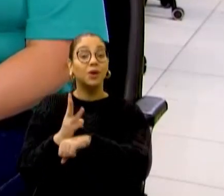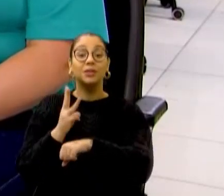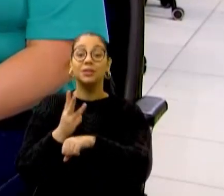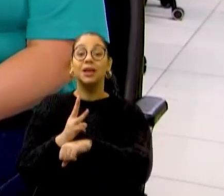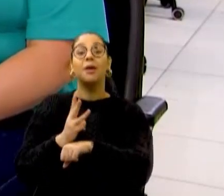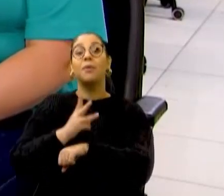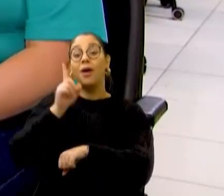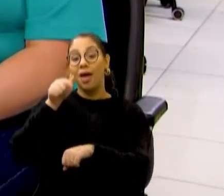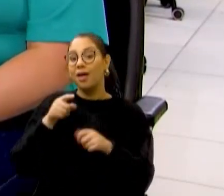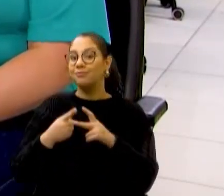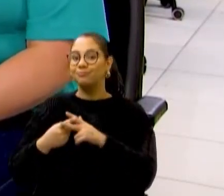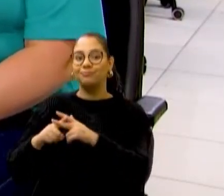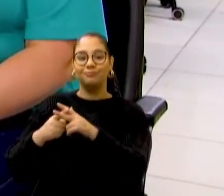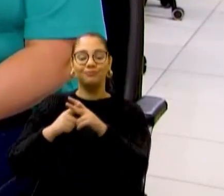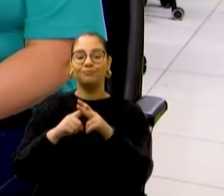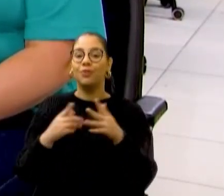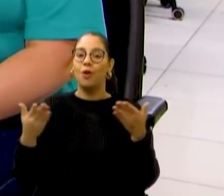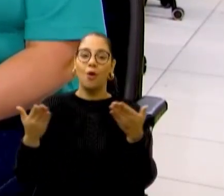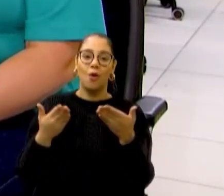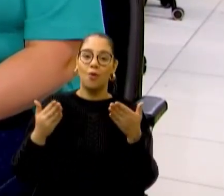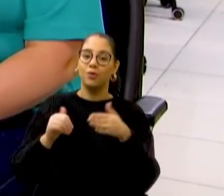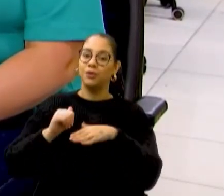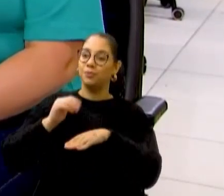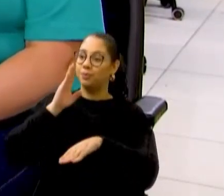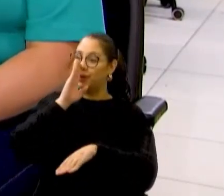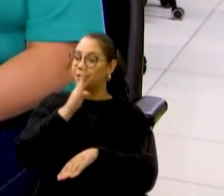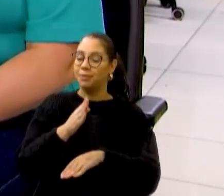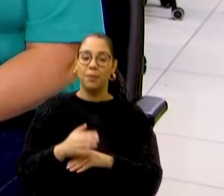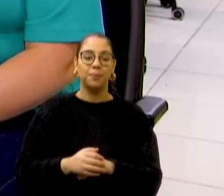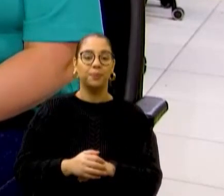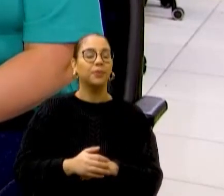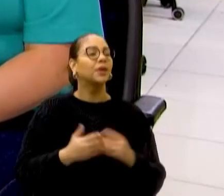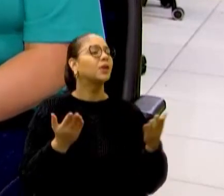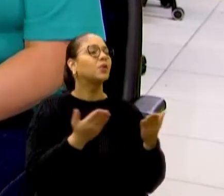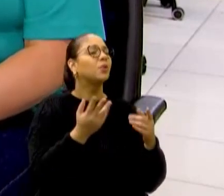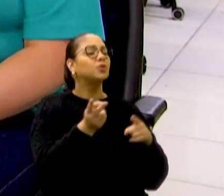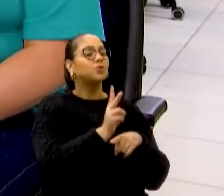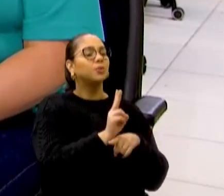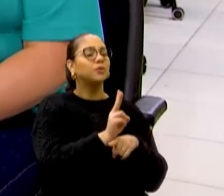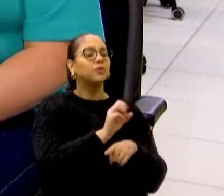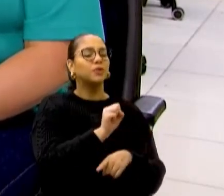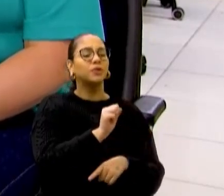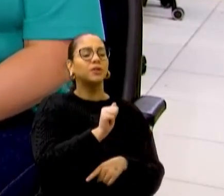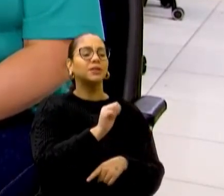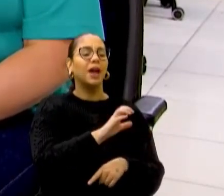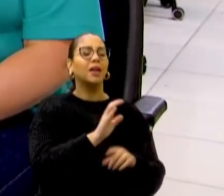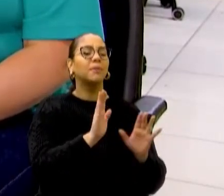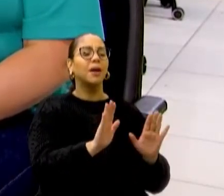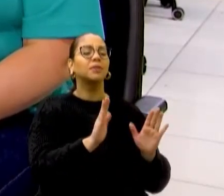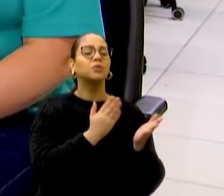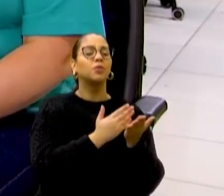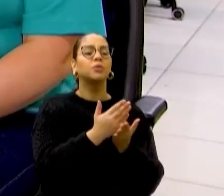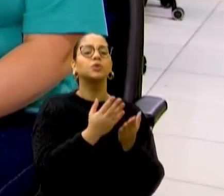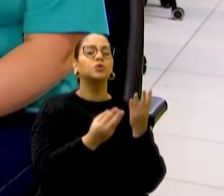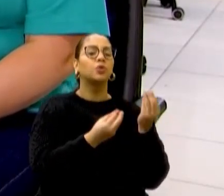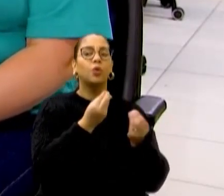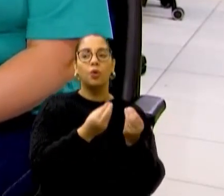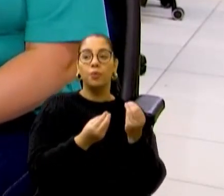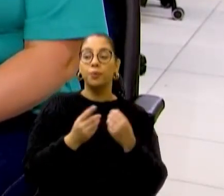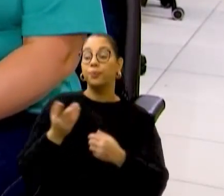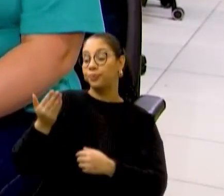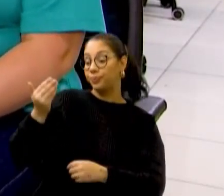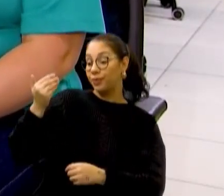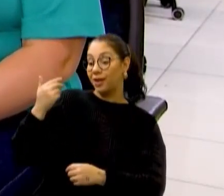e o WhatsApp Sem dúvida nenhuma é a ferramenta mais procurada por hoje hoje você é supervisora de saque mas como é que foi o começo